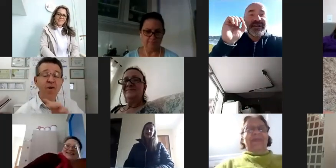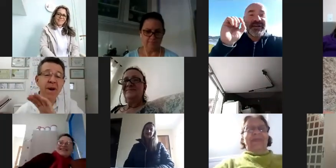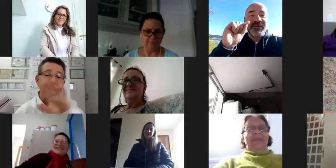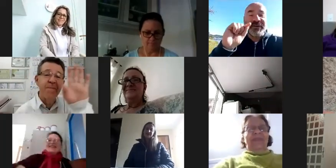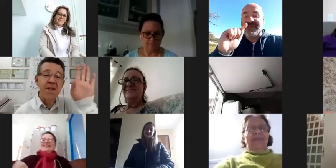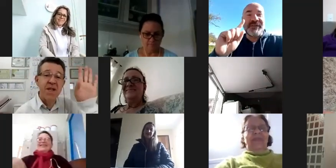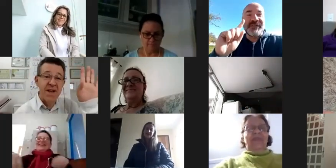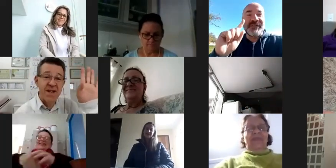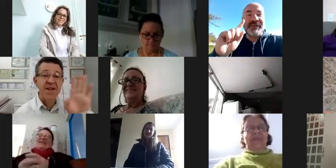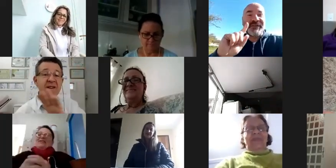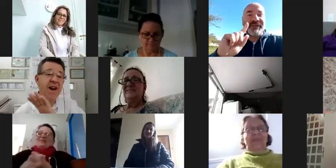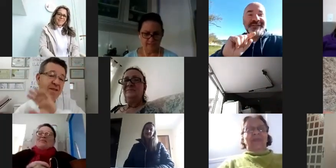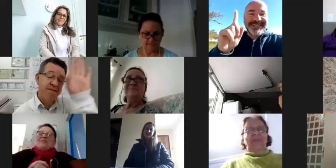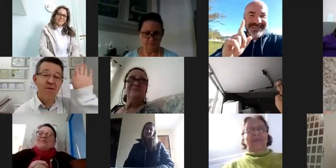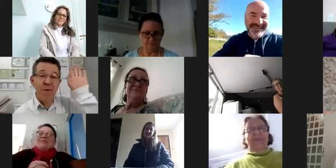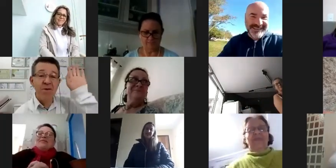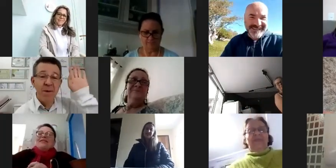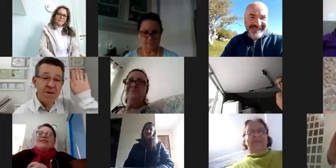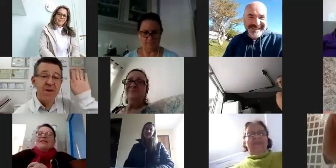Não, eu vou perguntar para as meninas.